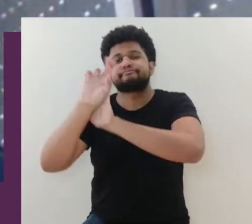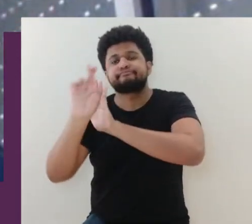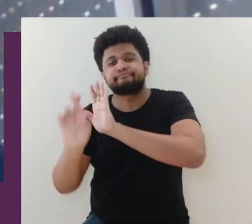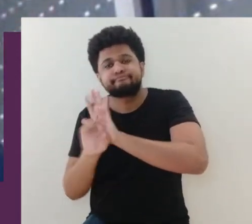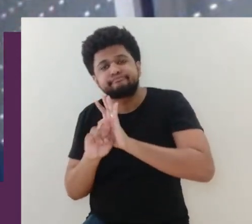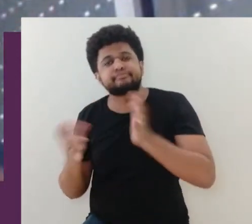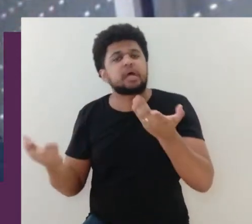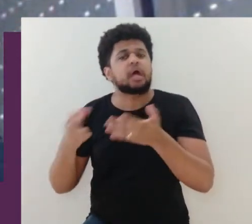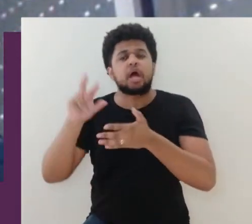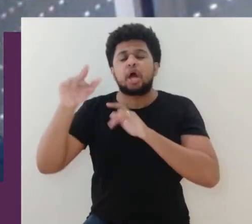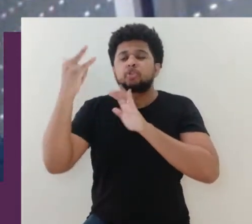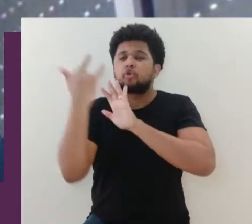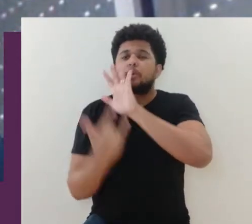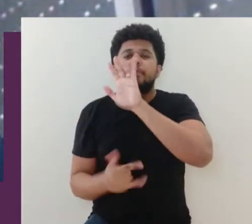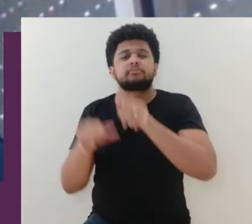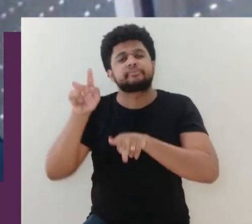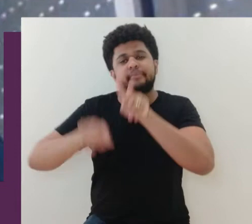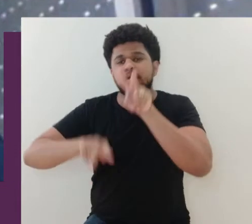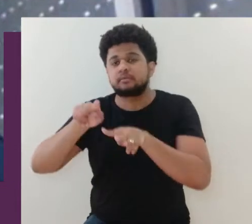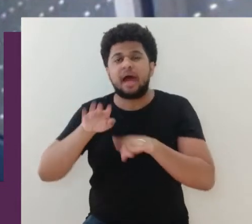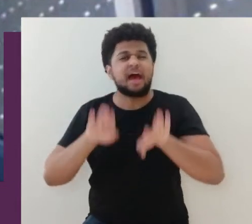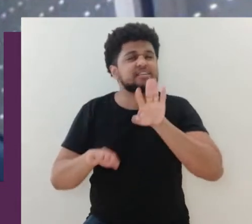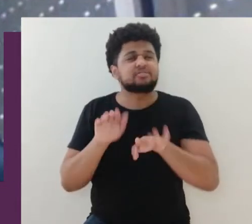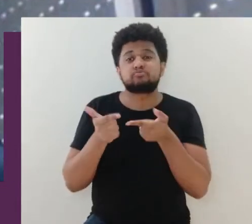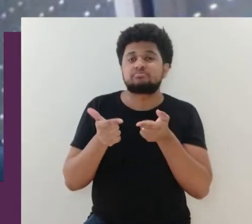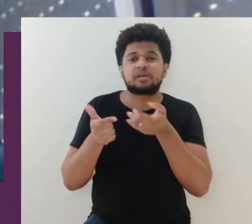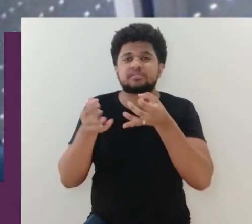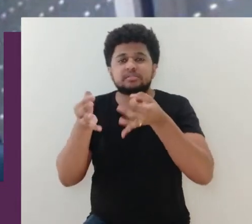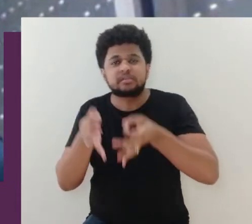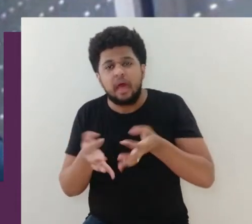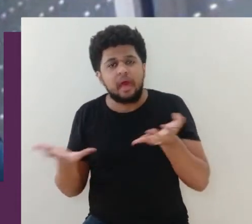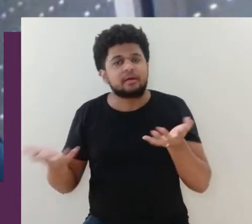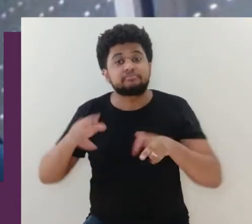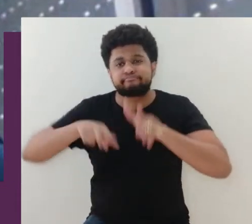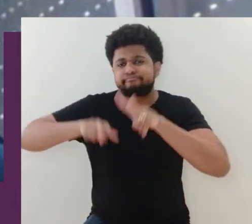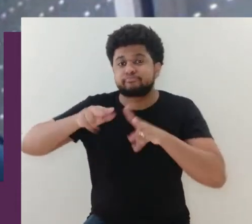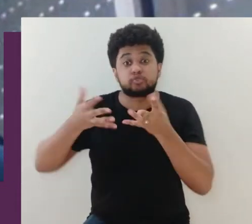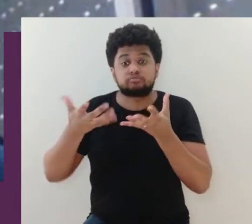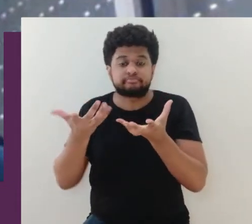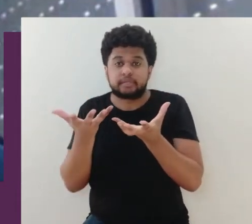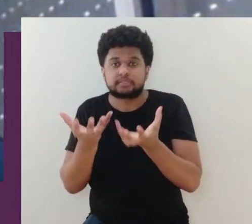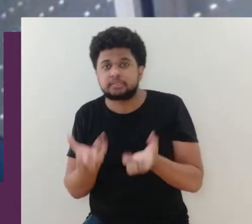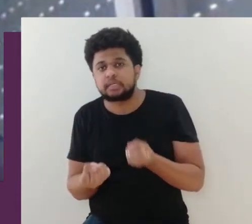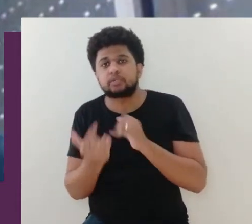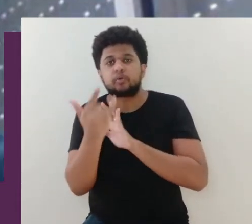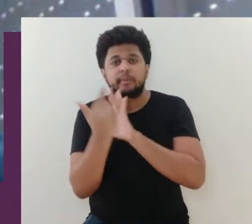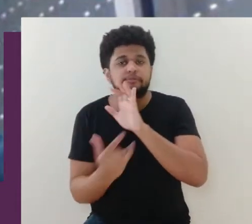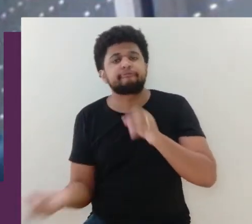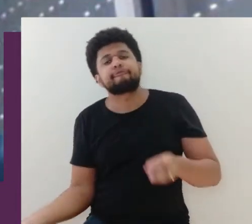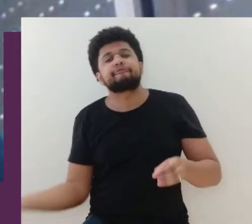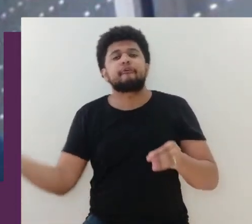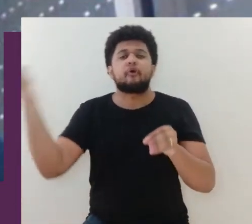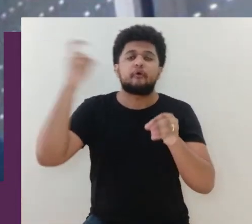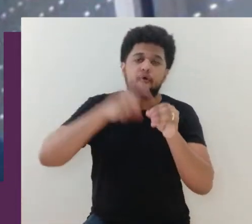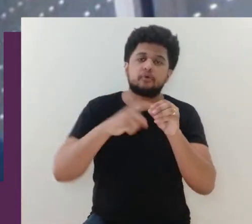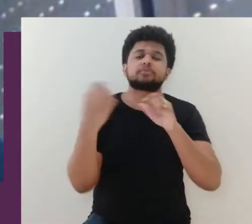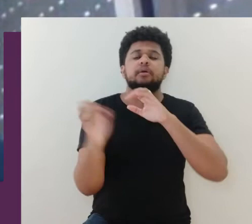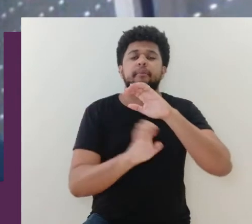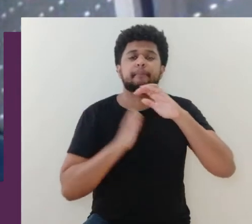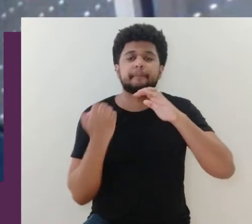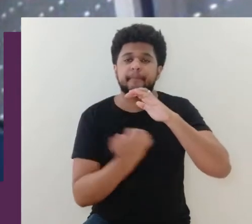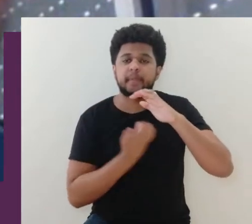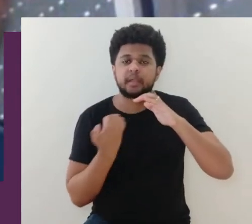reguladora, aquele documento é analisado, às vezes não está do jeito que os avaliadores querem, aquilo volta para a